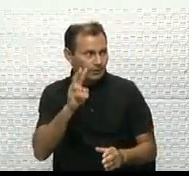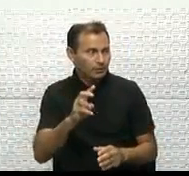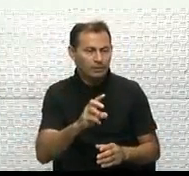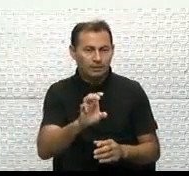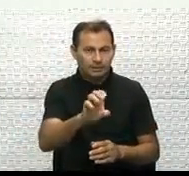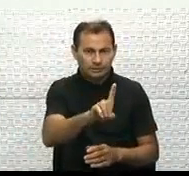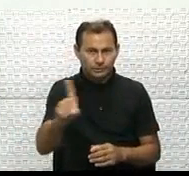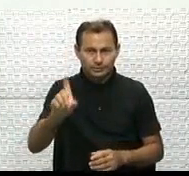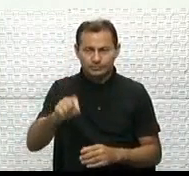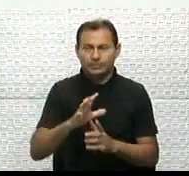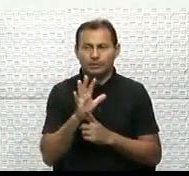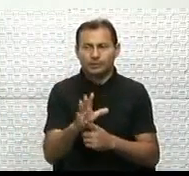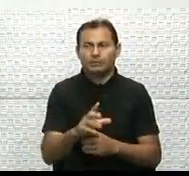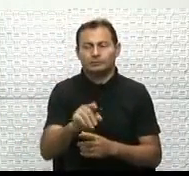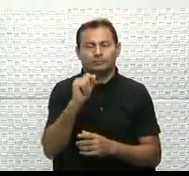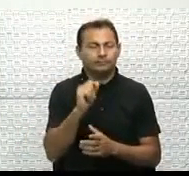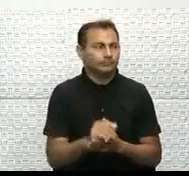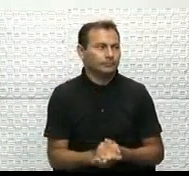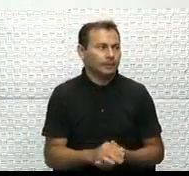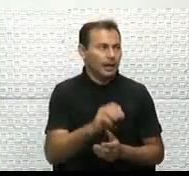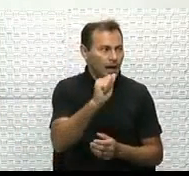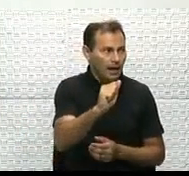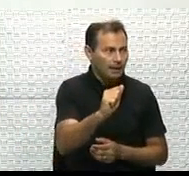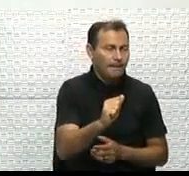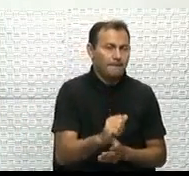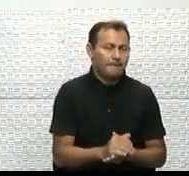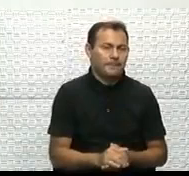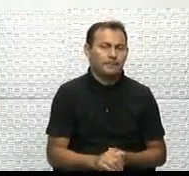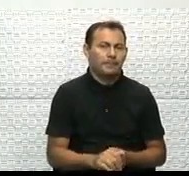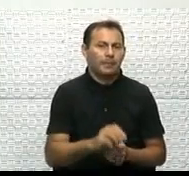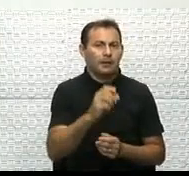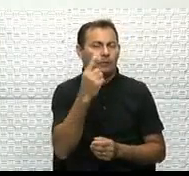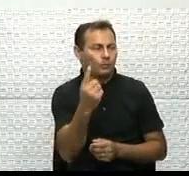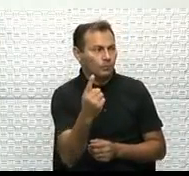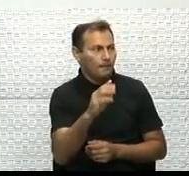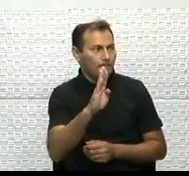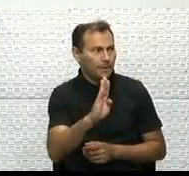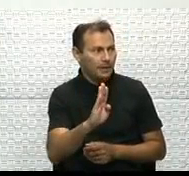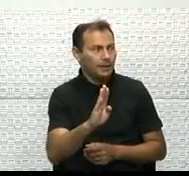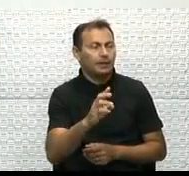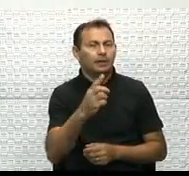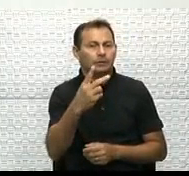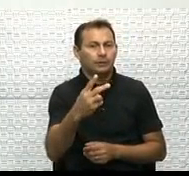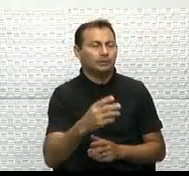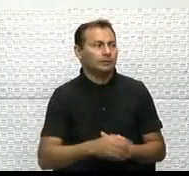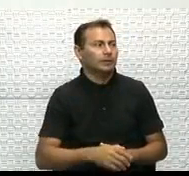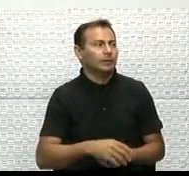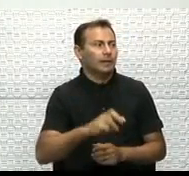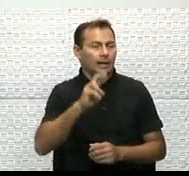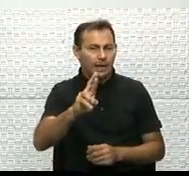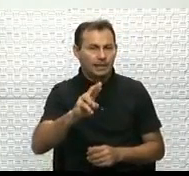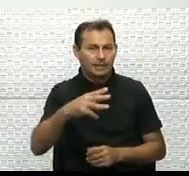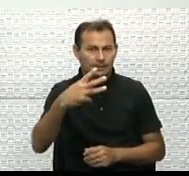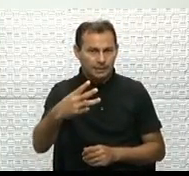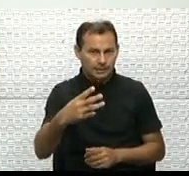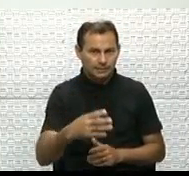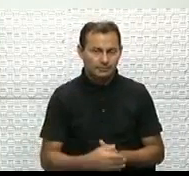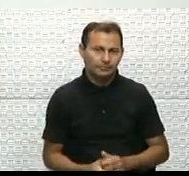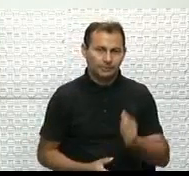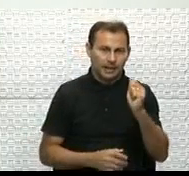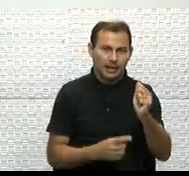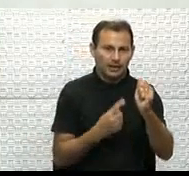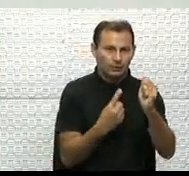Quando eu vou para a direita, são apresentadas as opções A, 1, o B, número 2, e o R, o número 3.